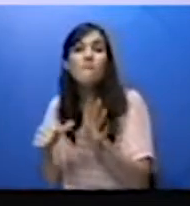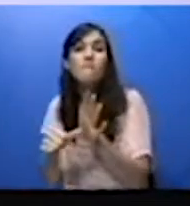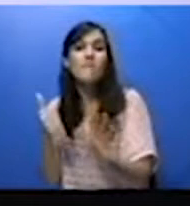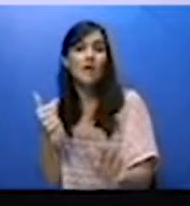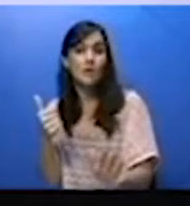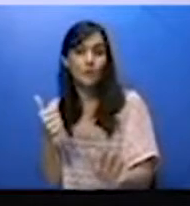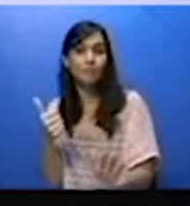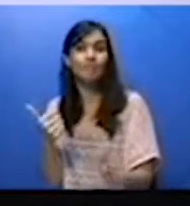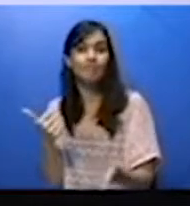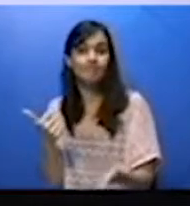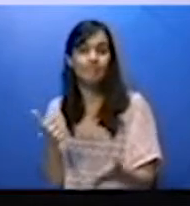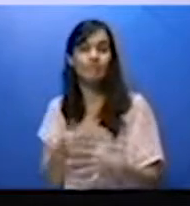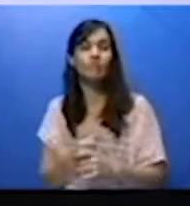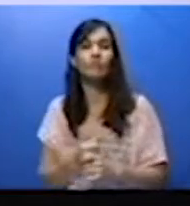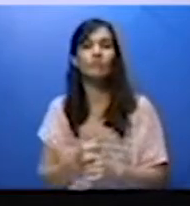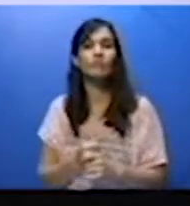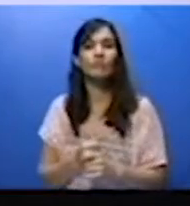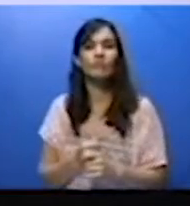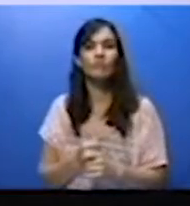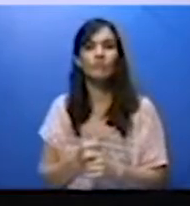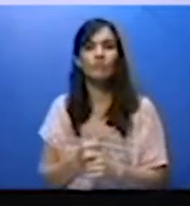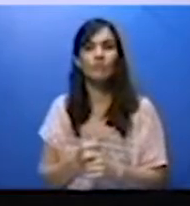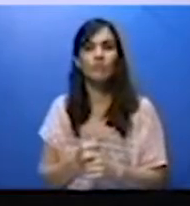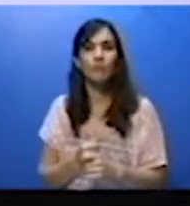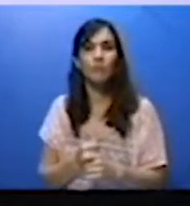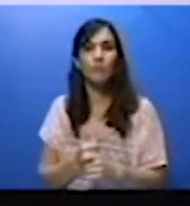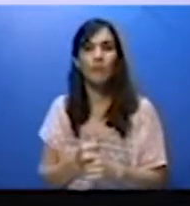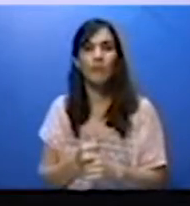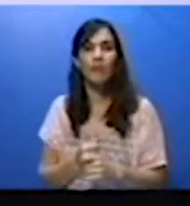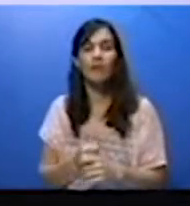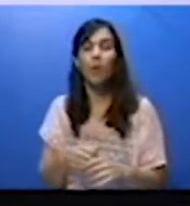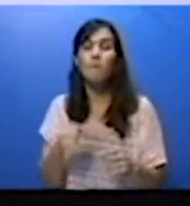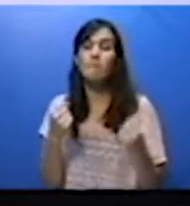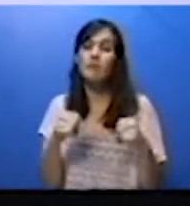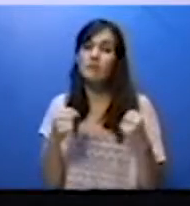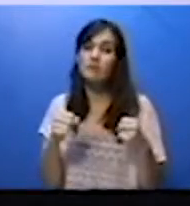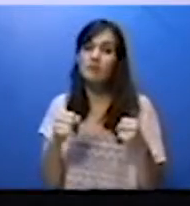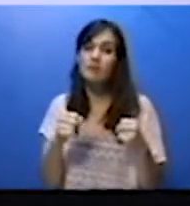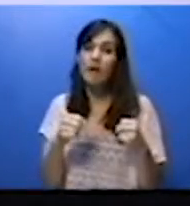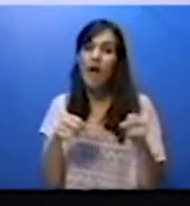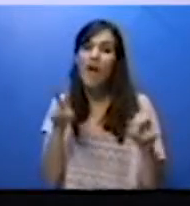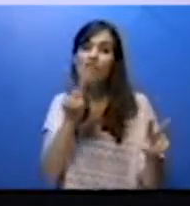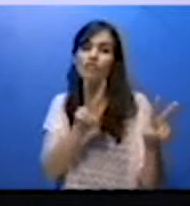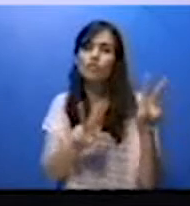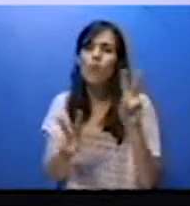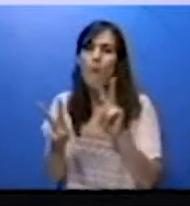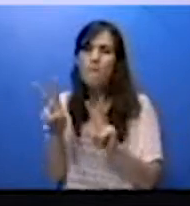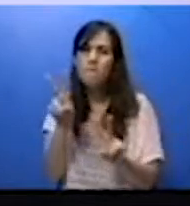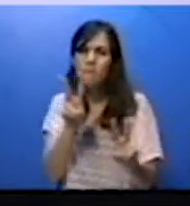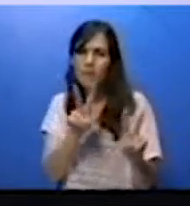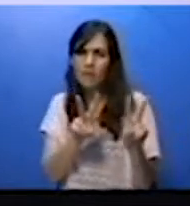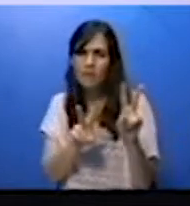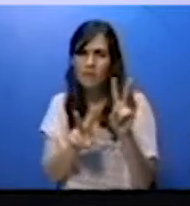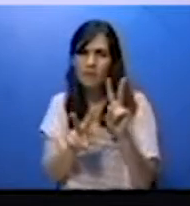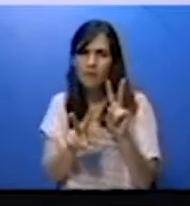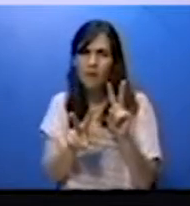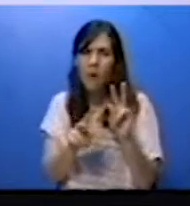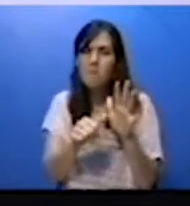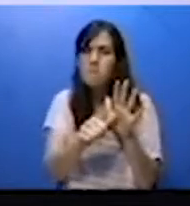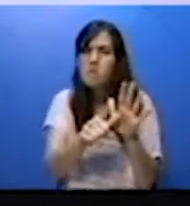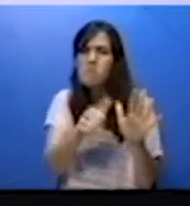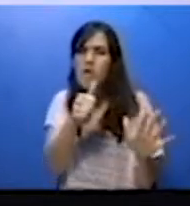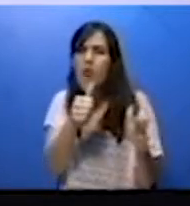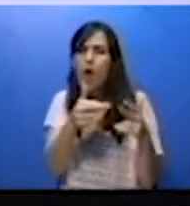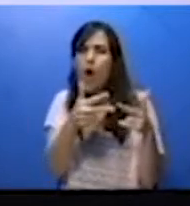é nós vamos explorar um pouquinho aqui as pistas visuais tá então aqui eu tenho primeiro a situação